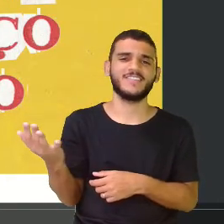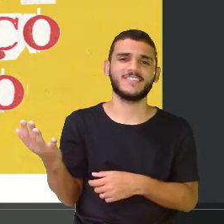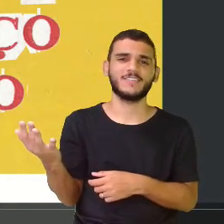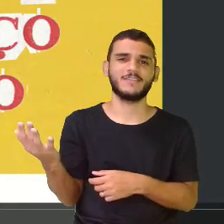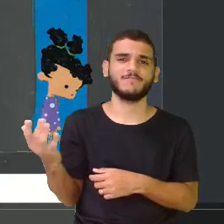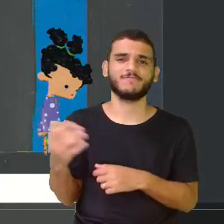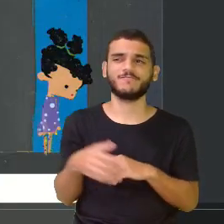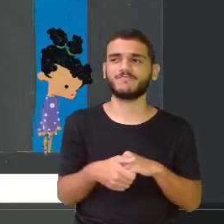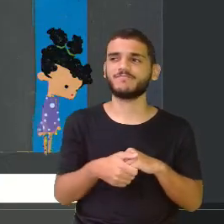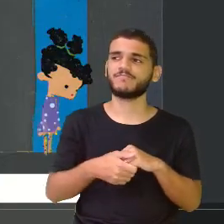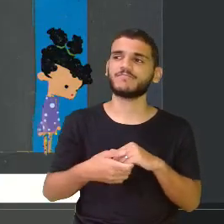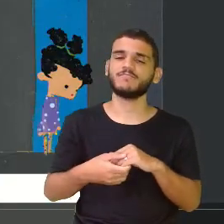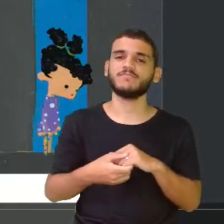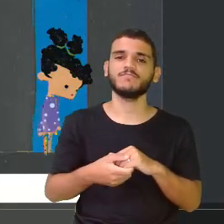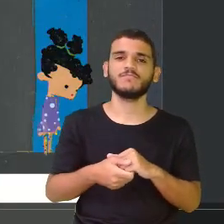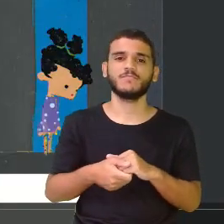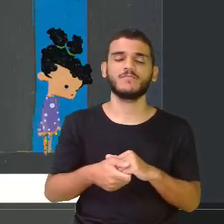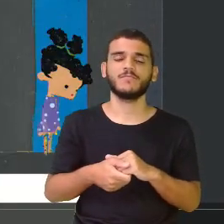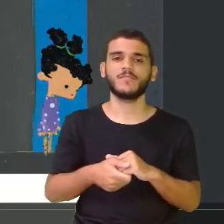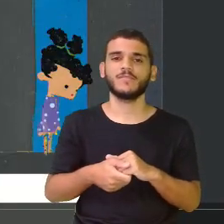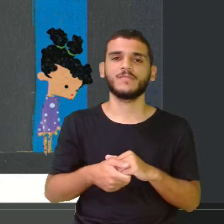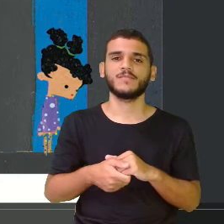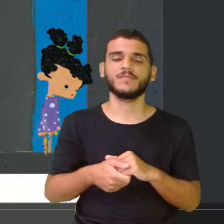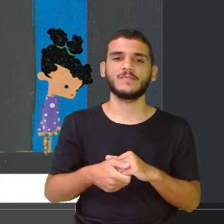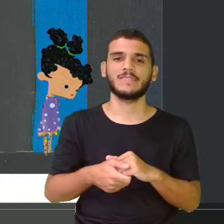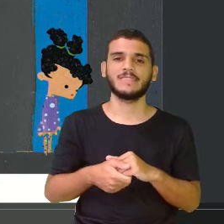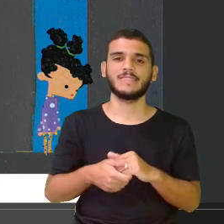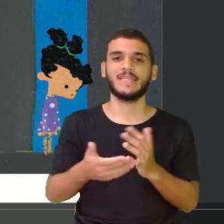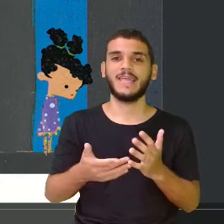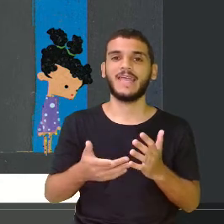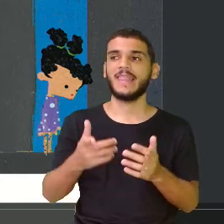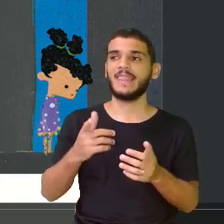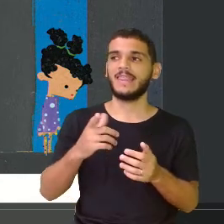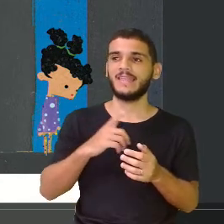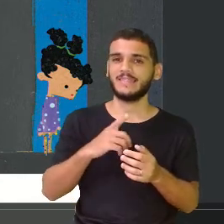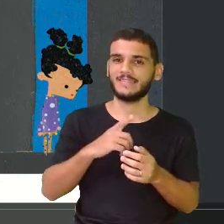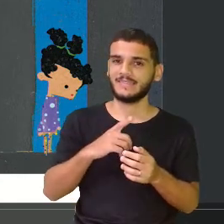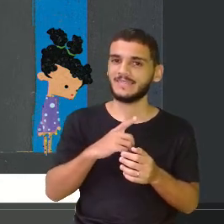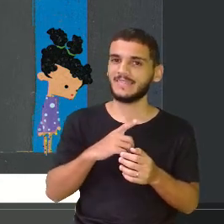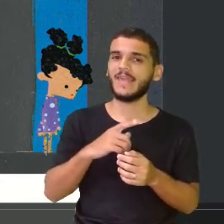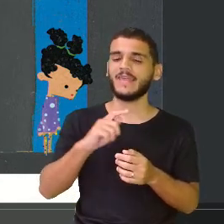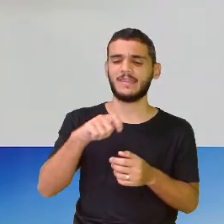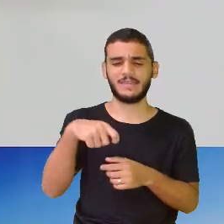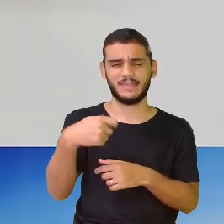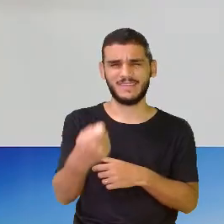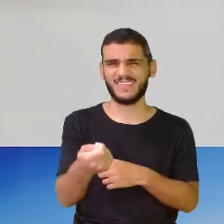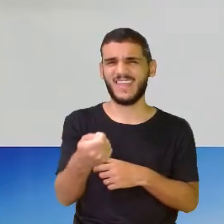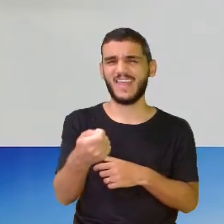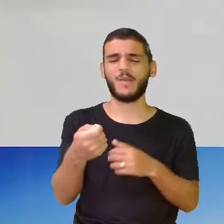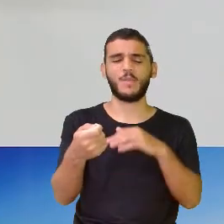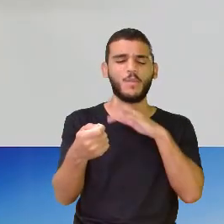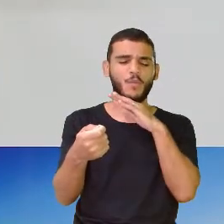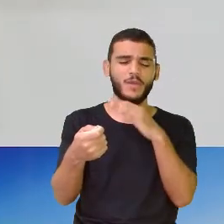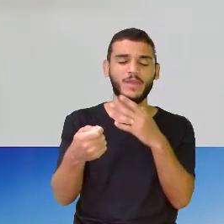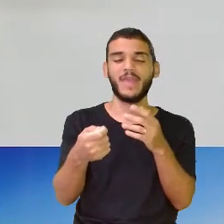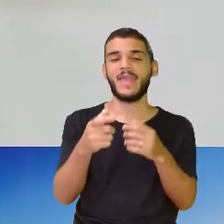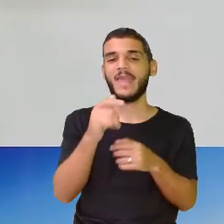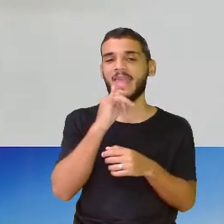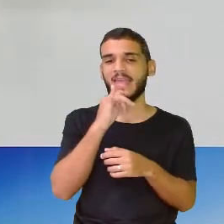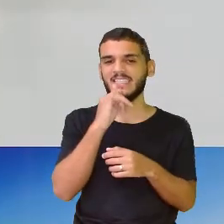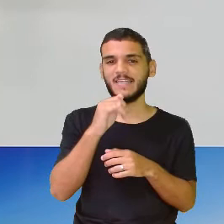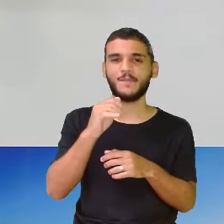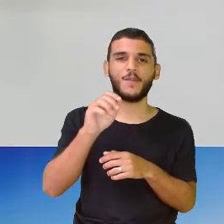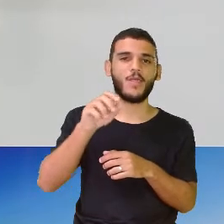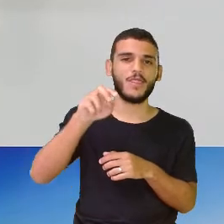que tem mais? Vamos ver. Eita, tem palavras que afastam, eu já falei para vocês. A palavra não, ela realmente,